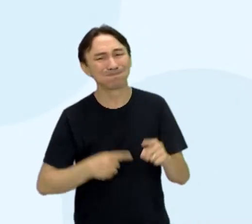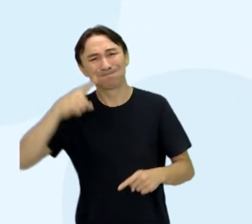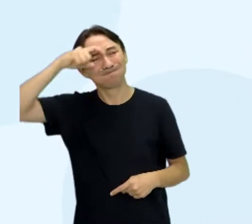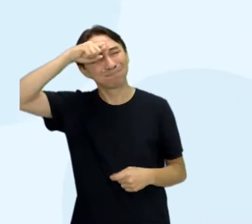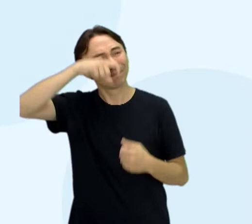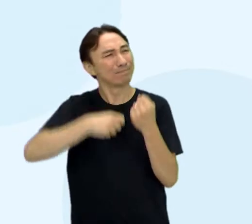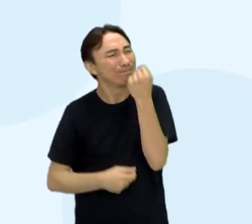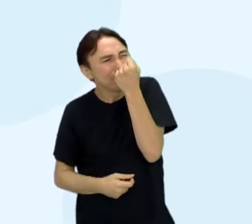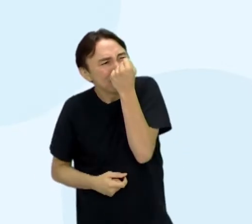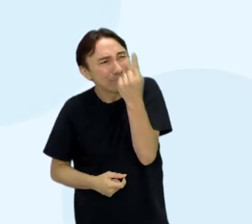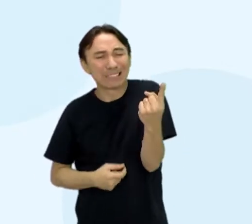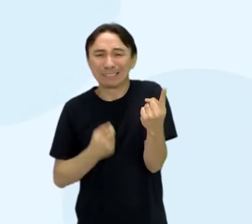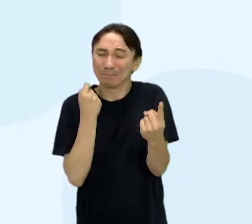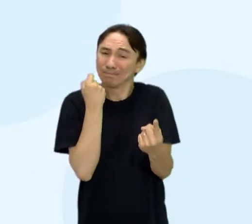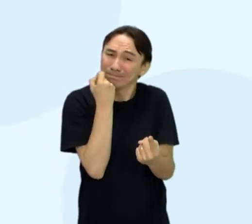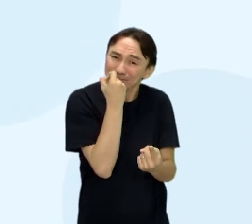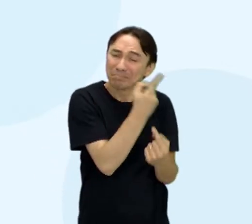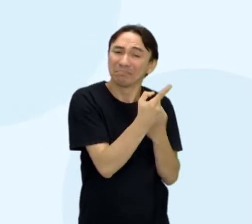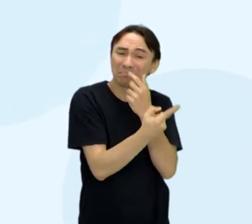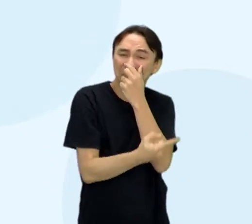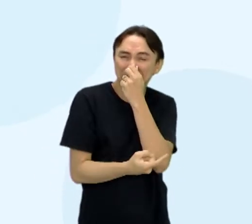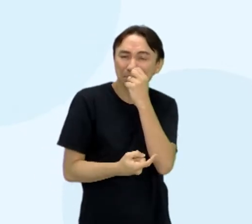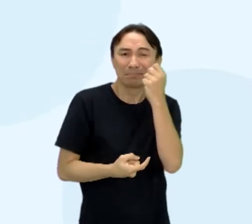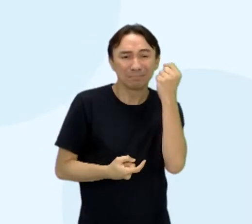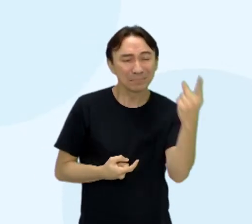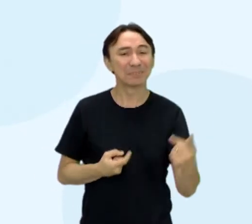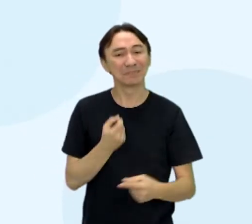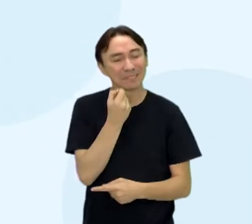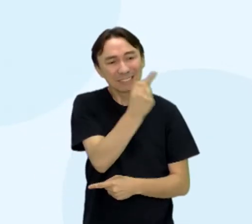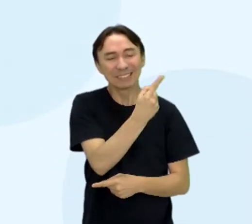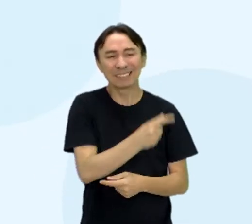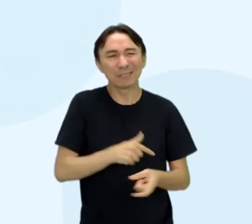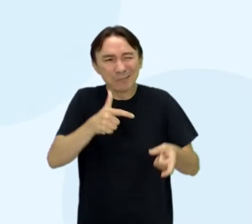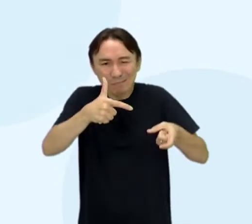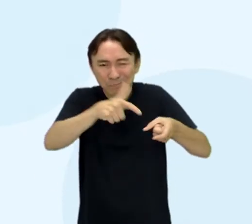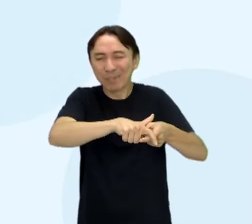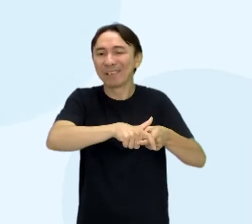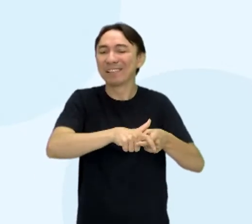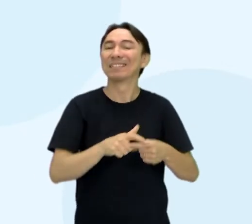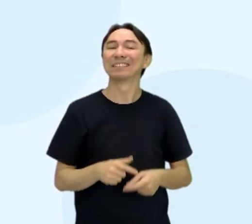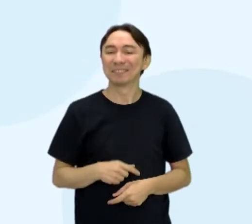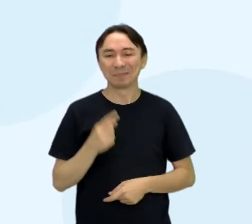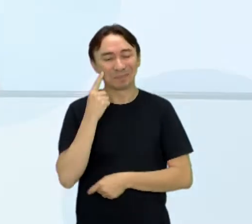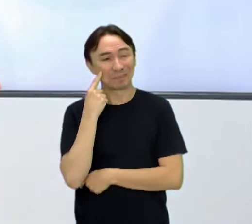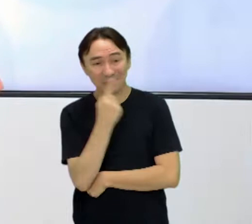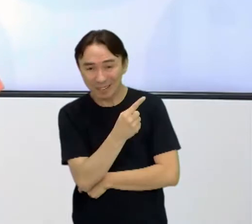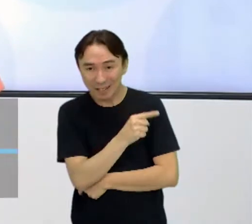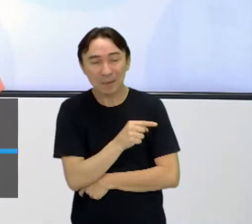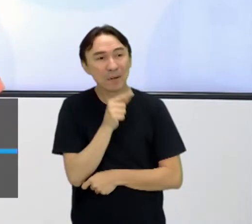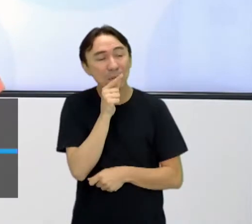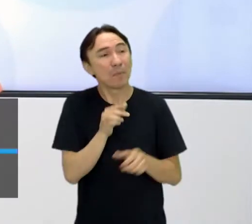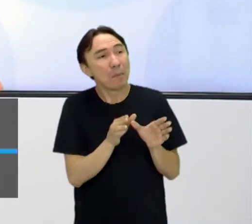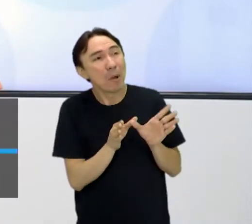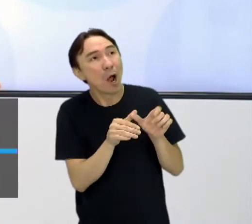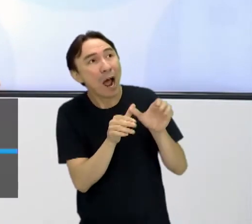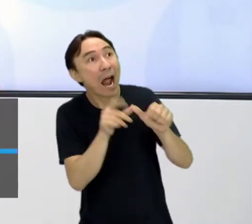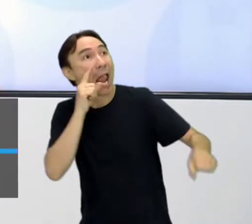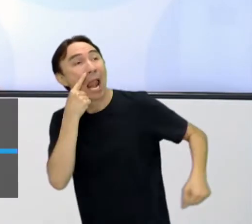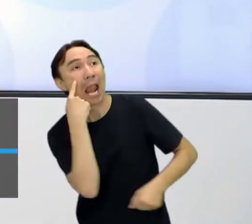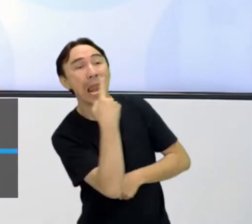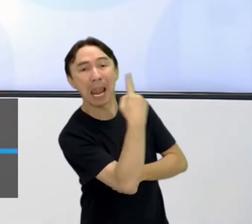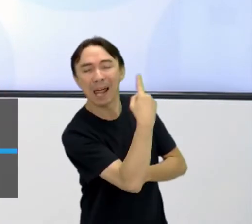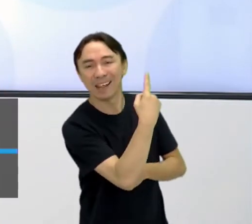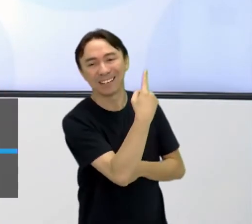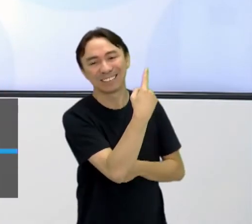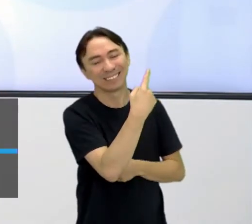hábitos muito regrados, vamos dizer assim, então não é uma ave que se vê com facilidades aí.